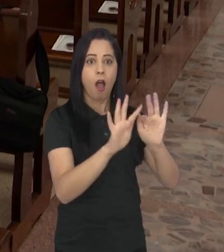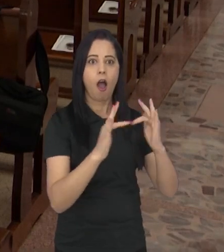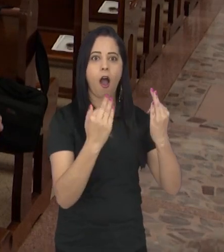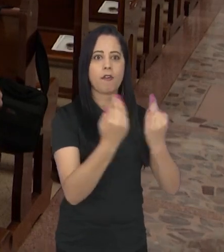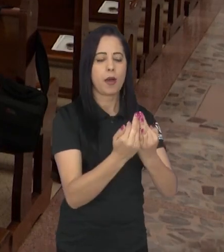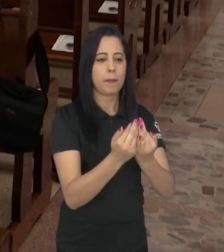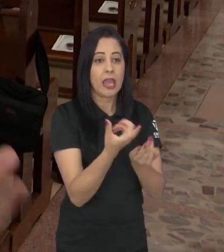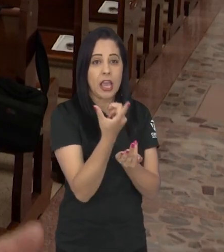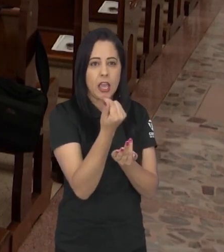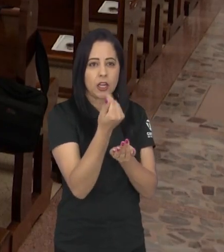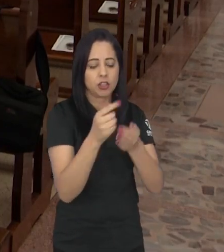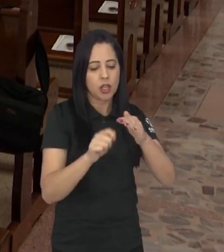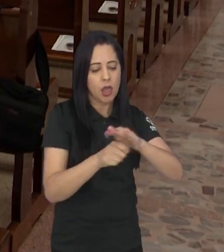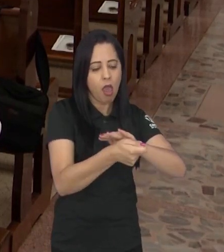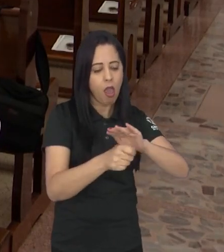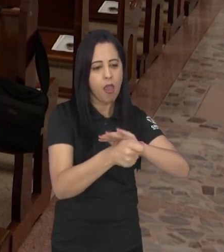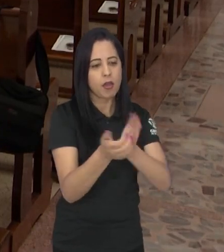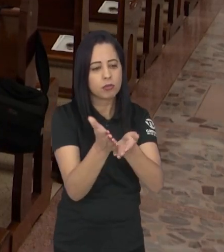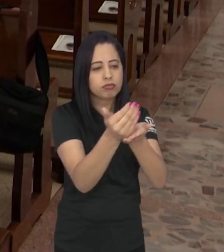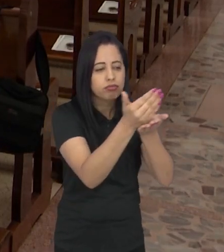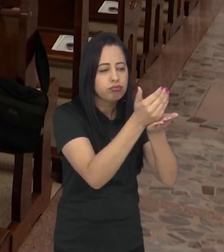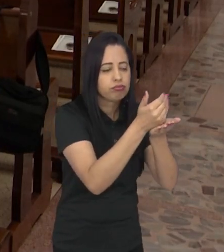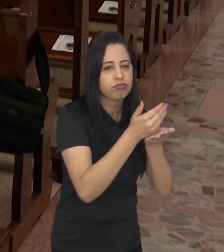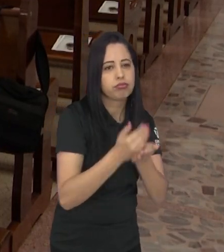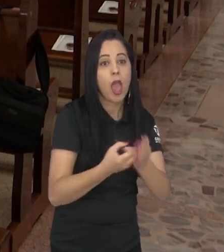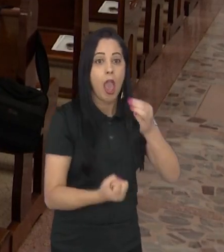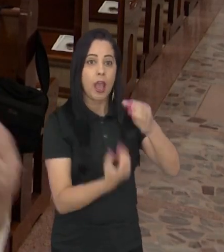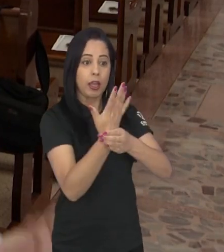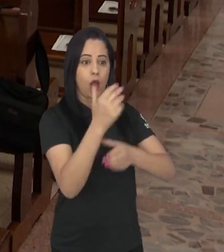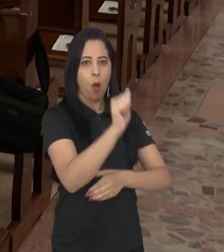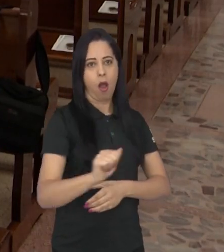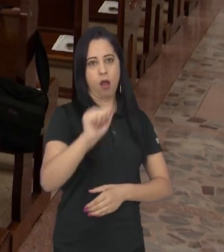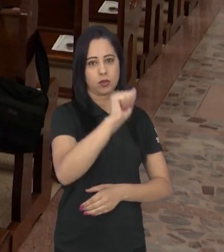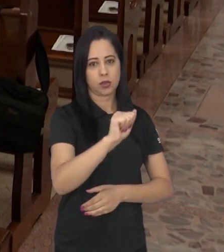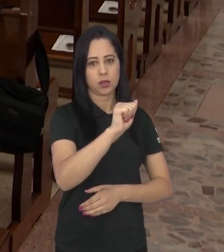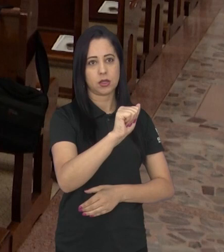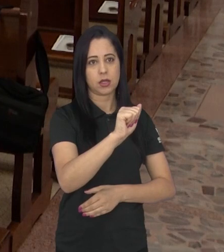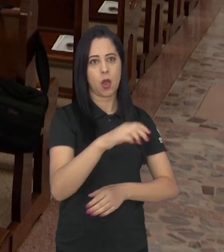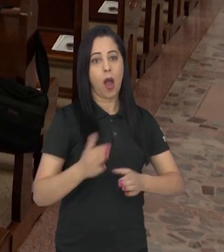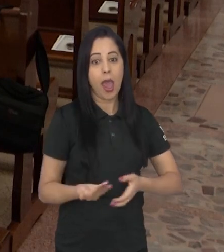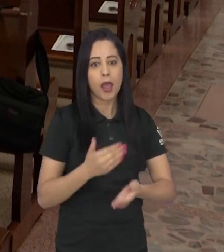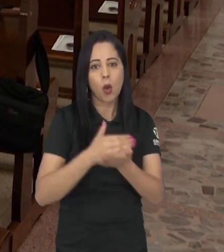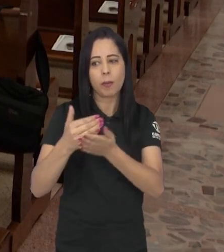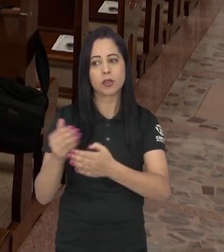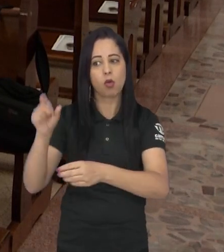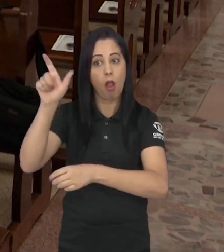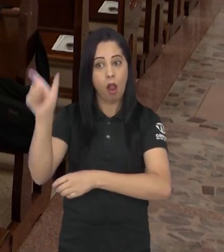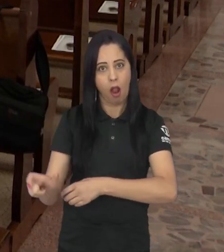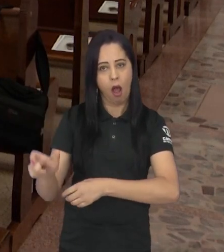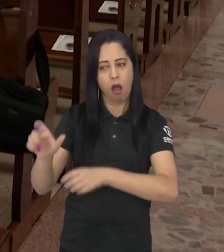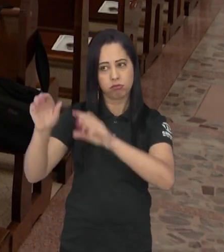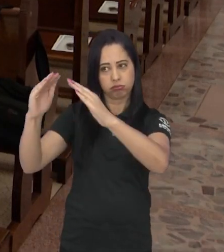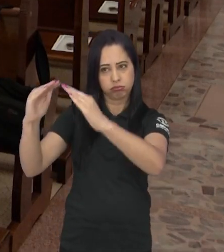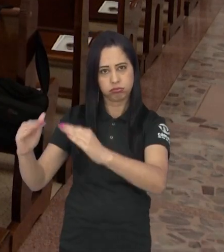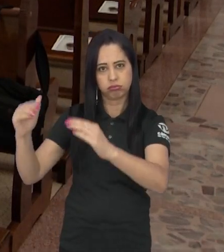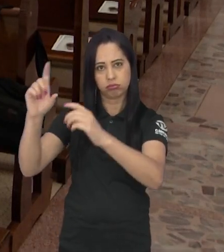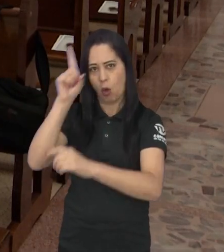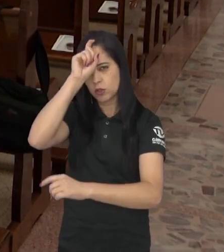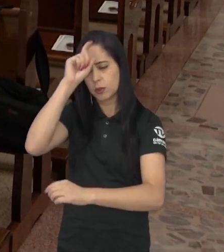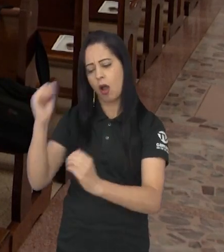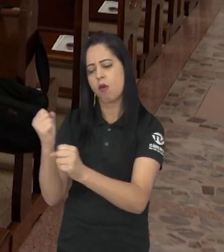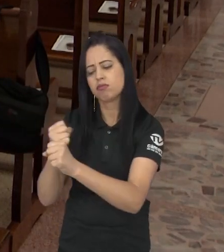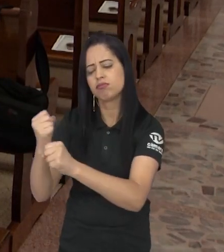captar recursos, fez uma associação e foi construindo o prédio. Já em fase de